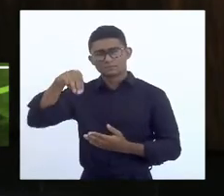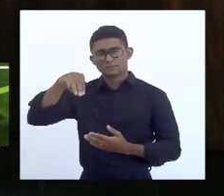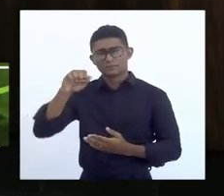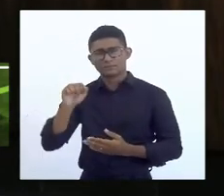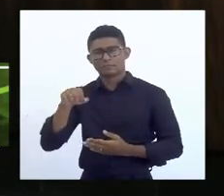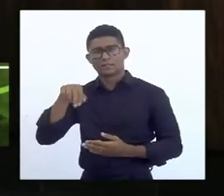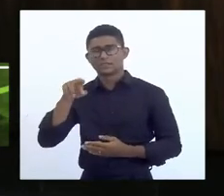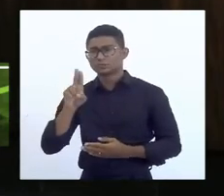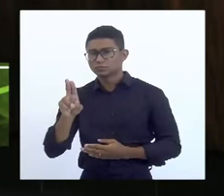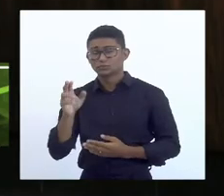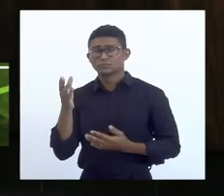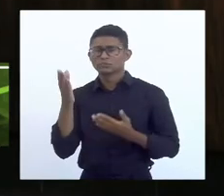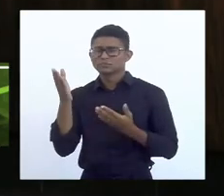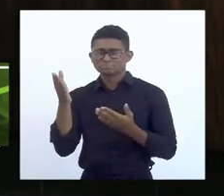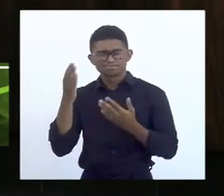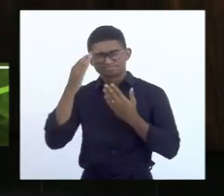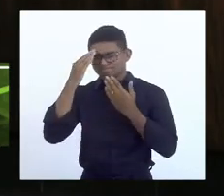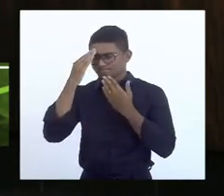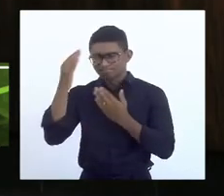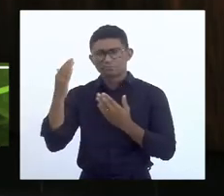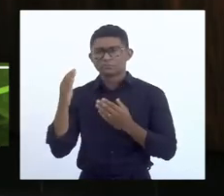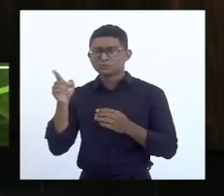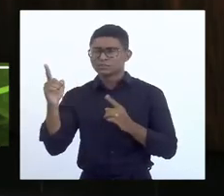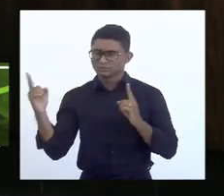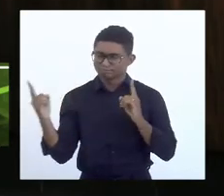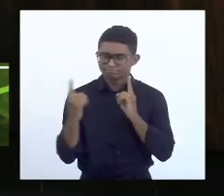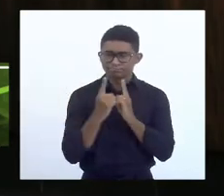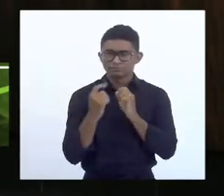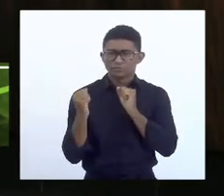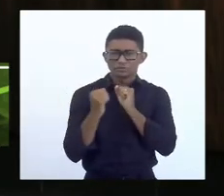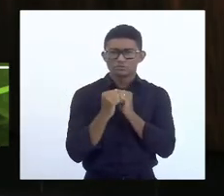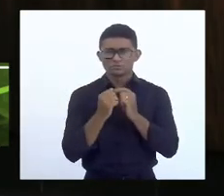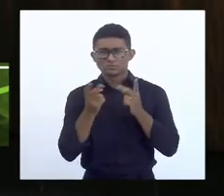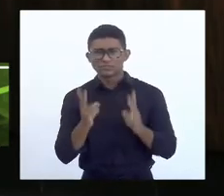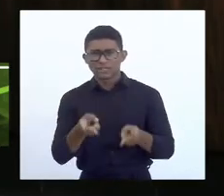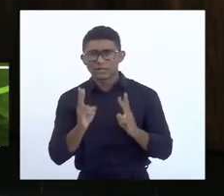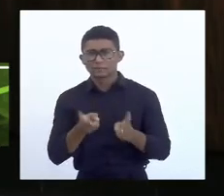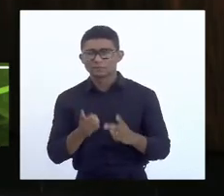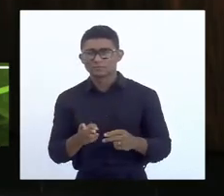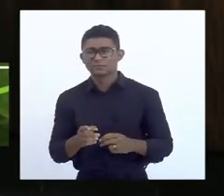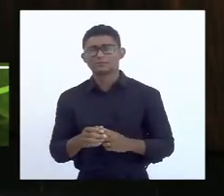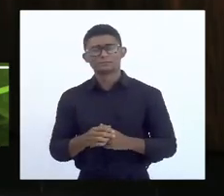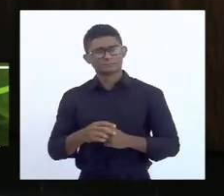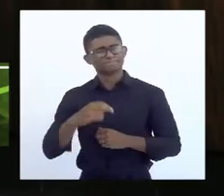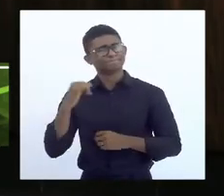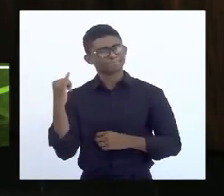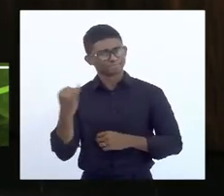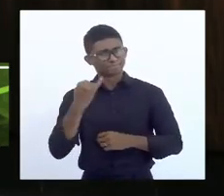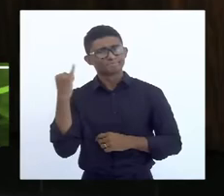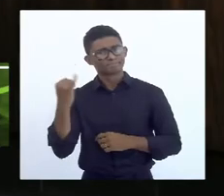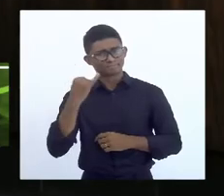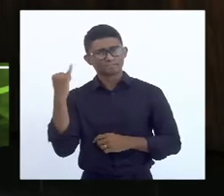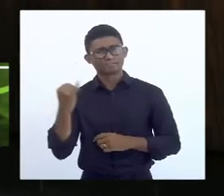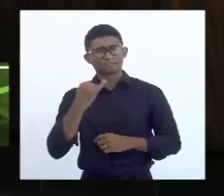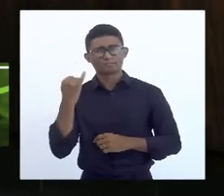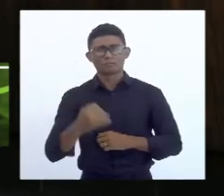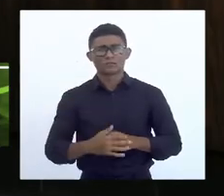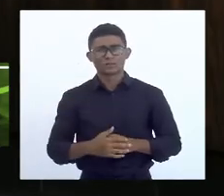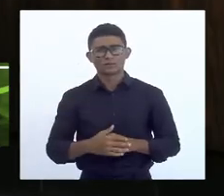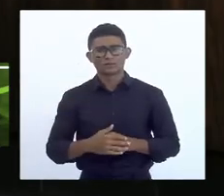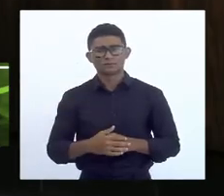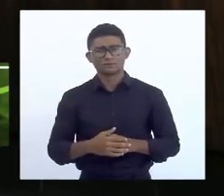momento, que se colocou do meu lado. Uma figura dessa grandeza foi importante assim, para mim,